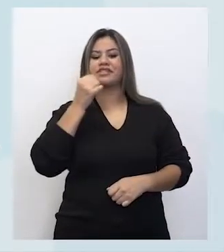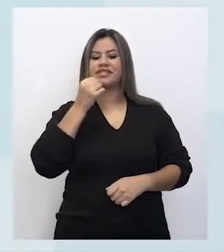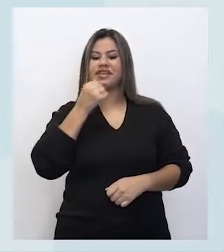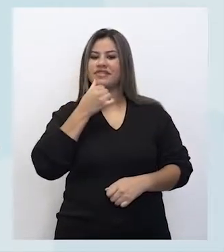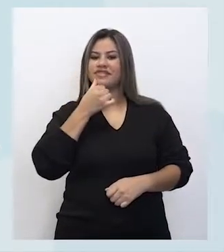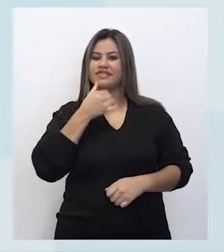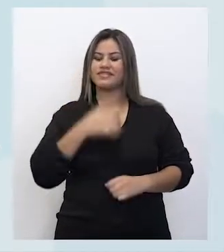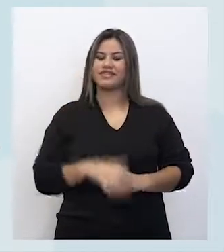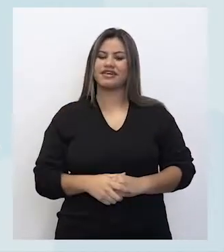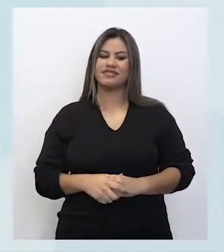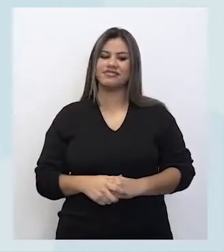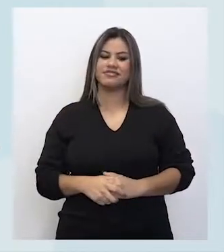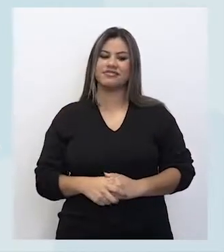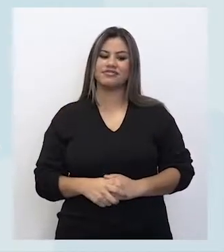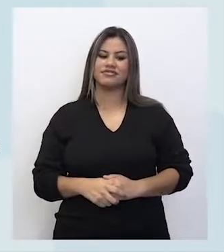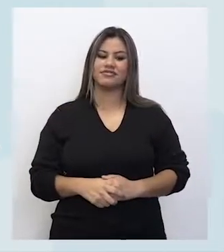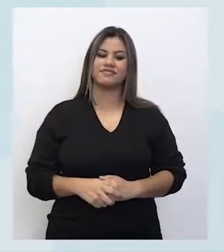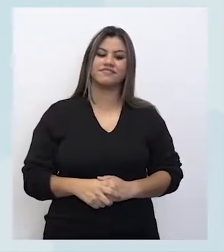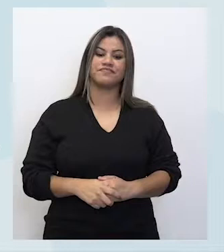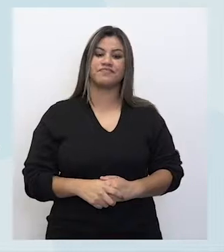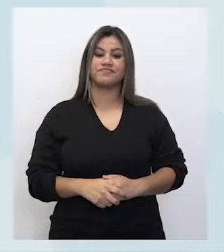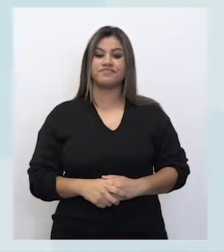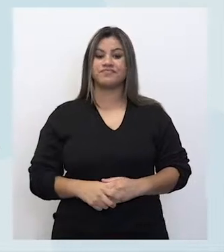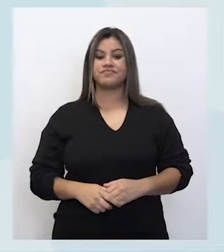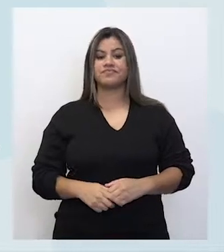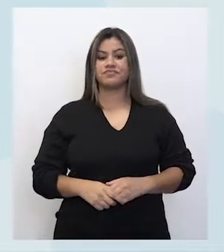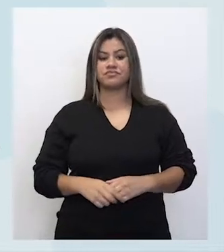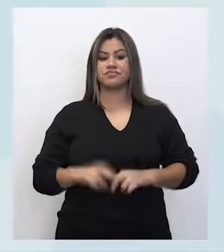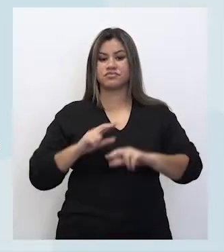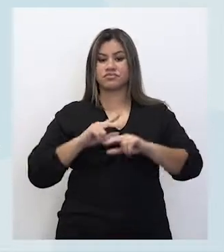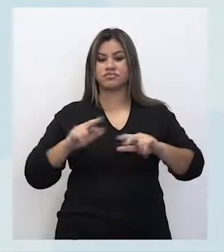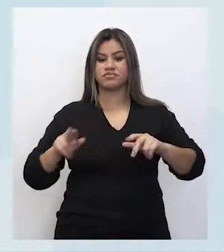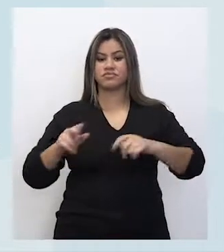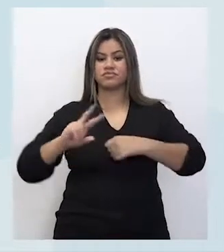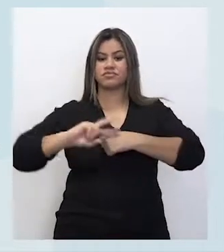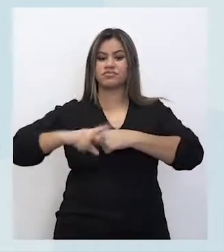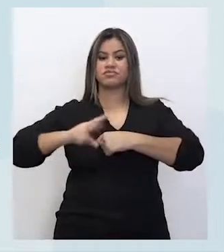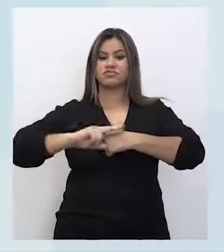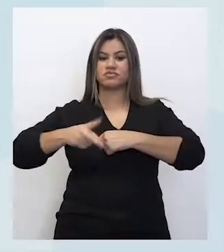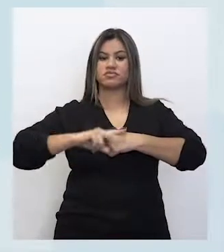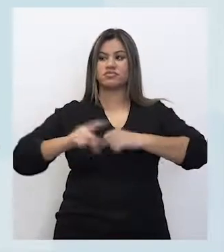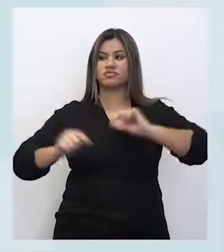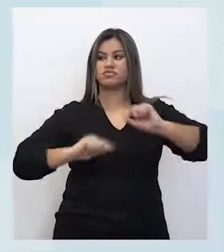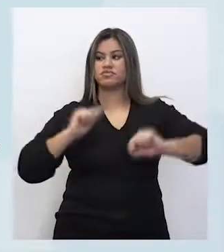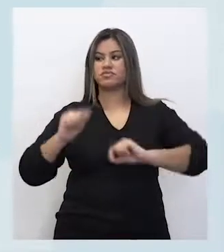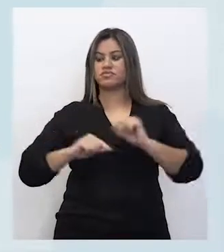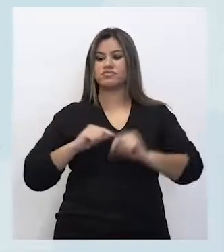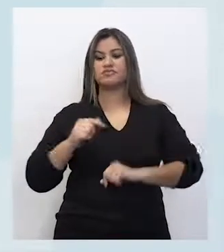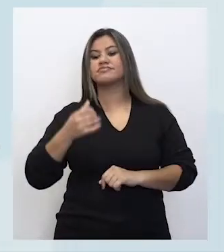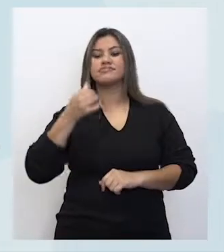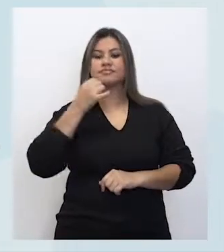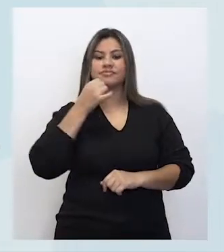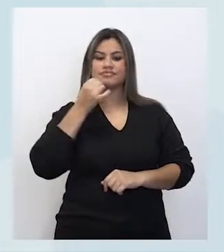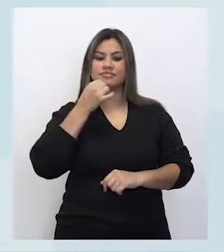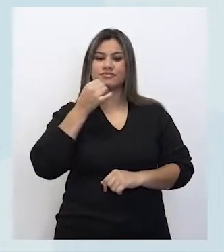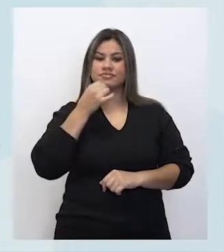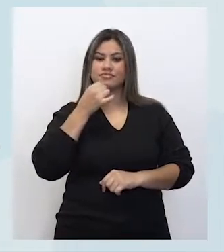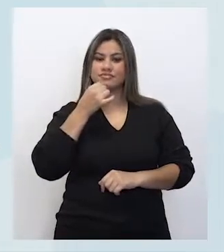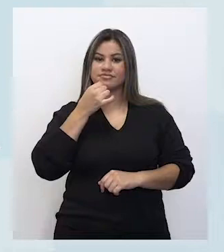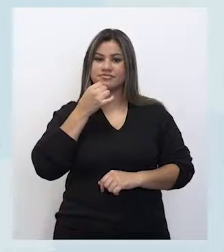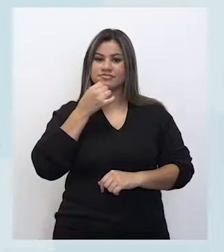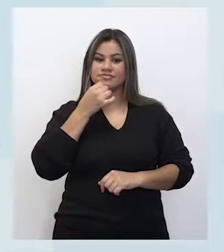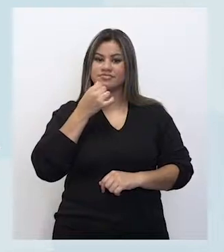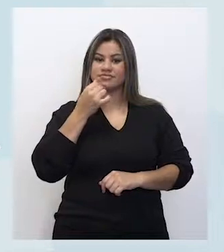Fraud. Qual é a consequência destas medidas, hein, gente? A Semana Brasil, a Black Friday. Friday é feio falar